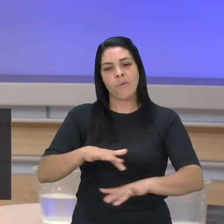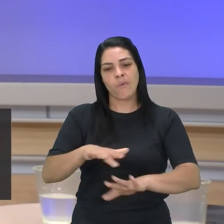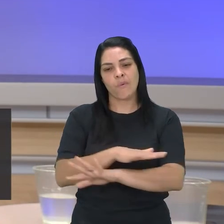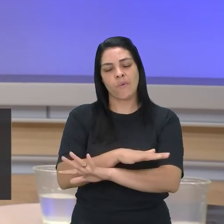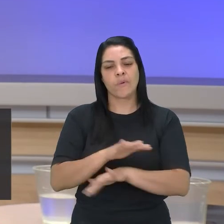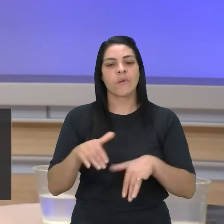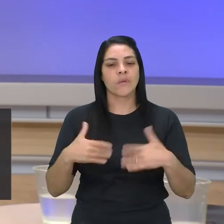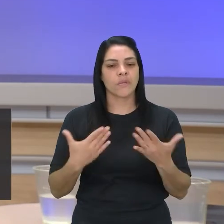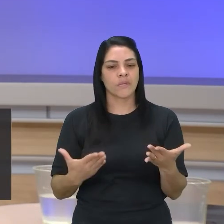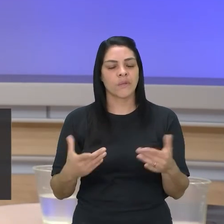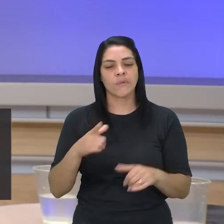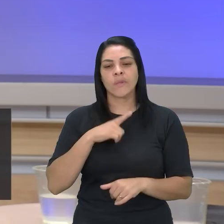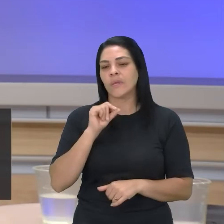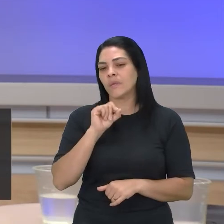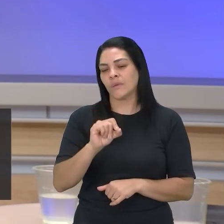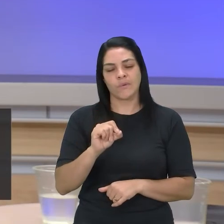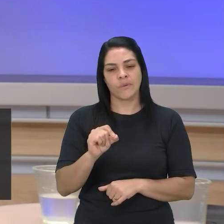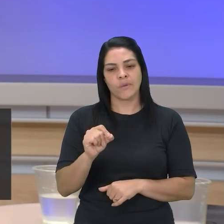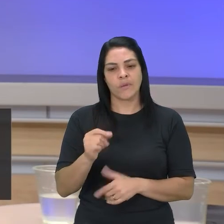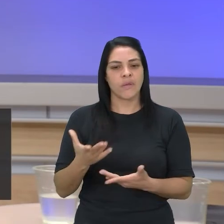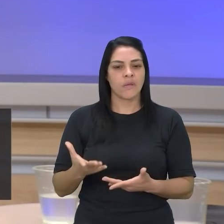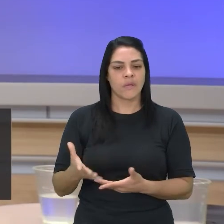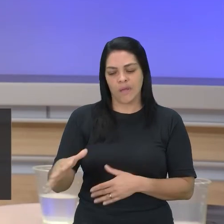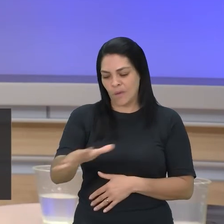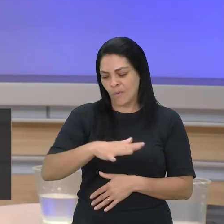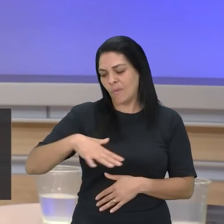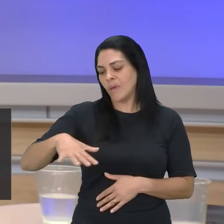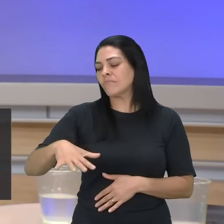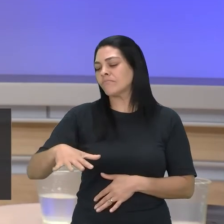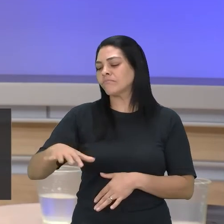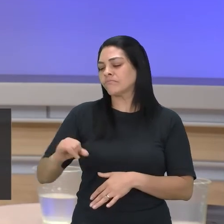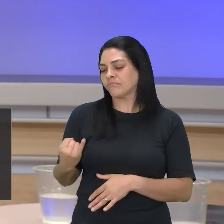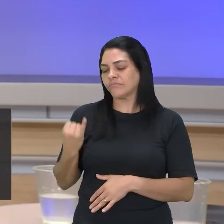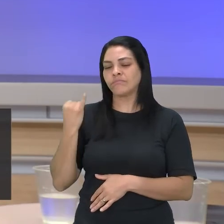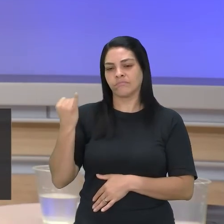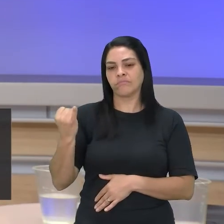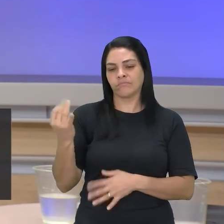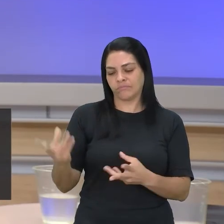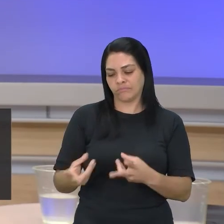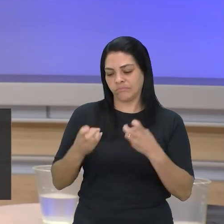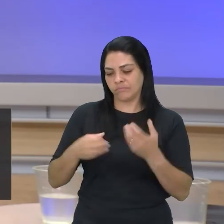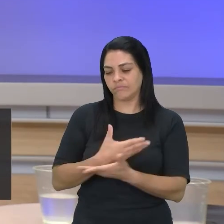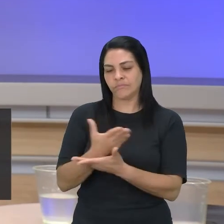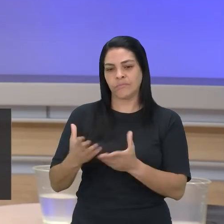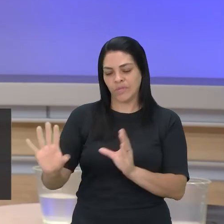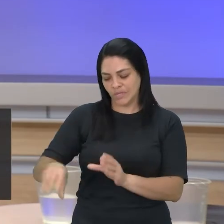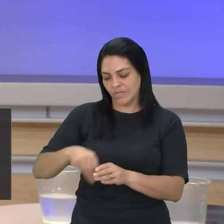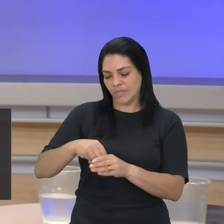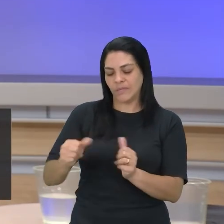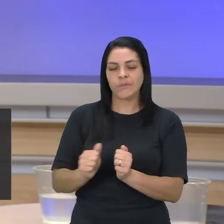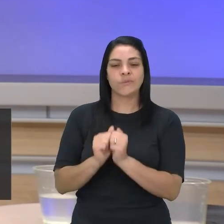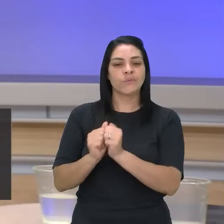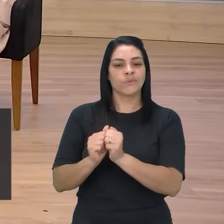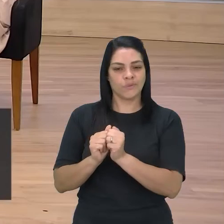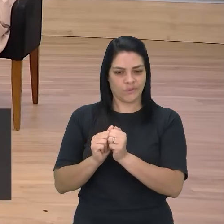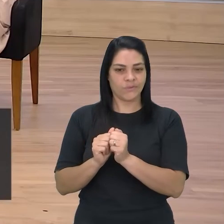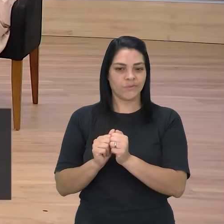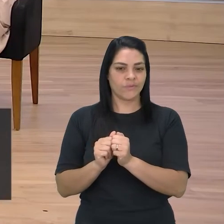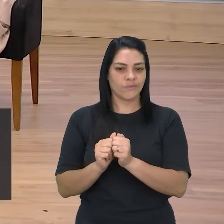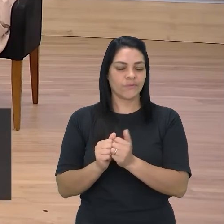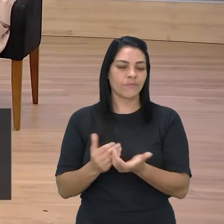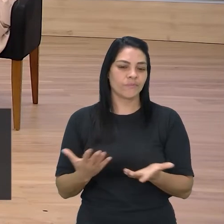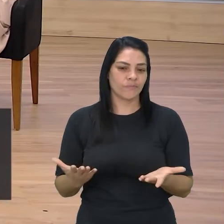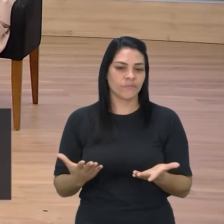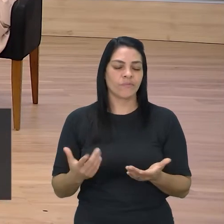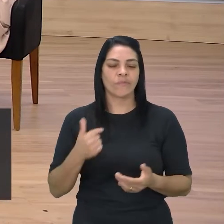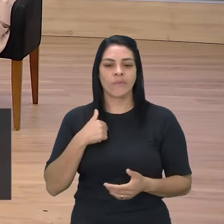isso passa por ver aquilo como um espaço sagrado, por ver nós dentro daquilo e não aquilo para nós, né? Então, eu